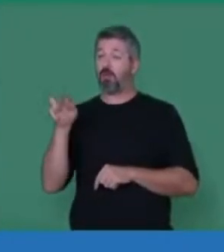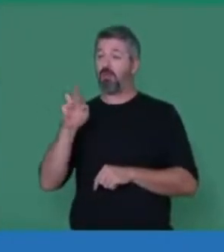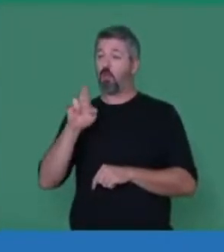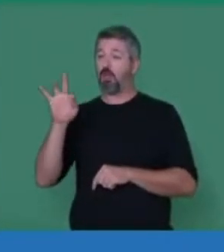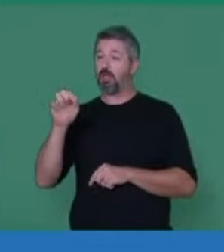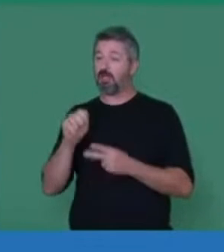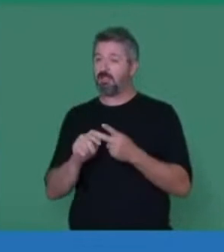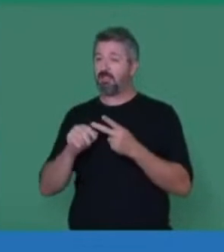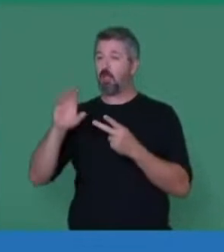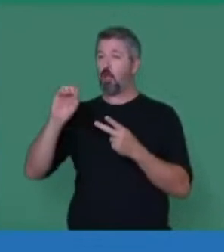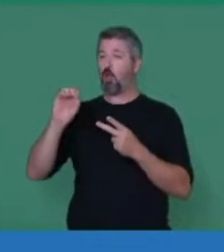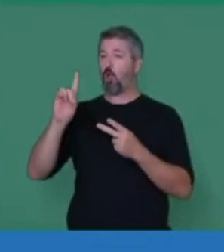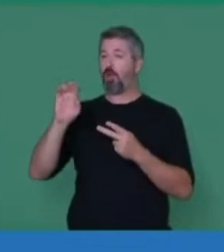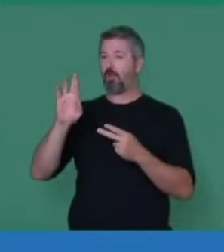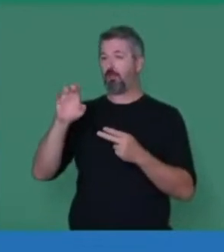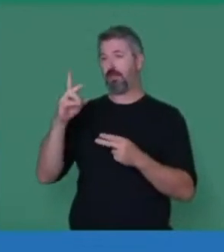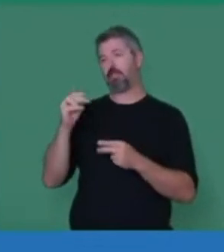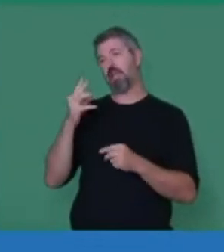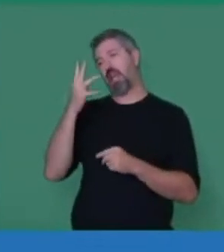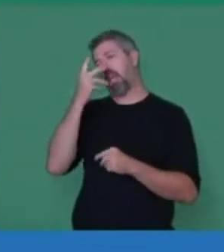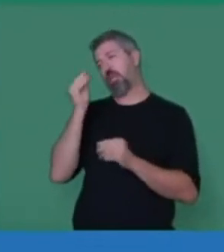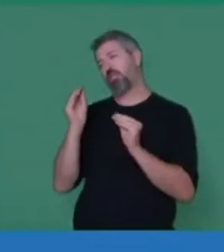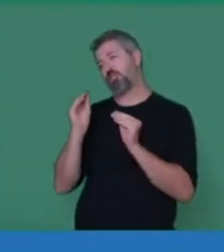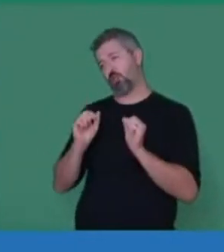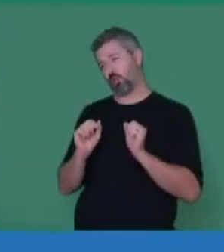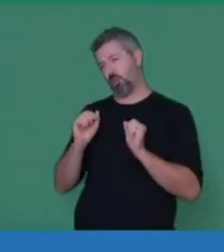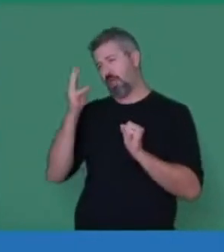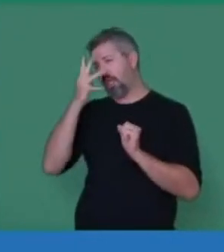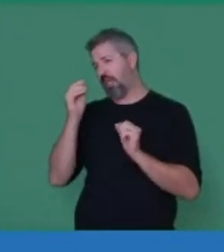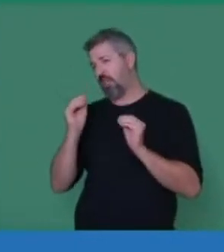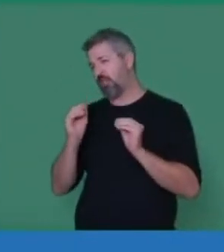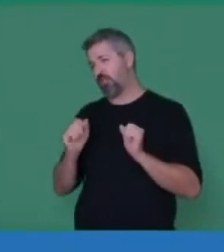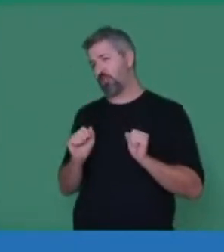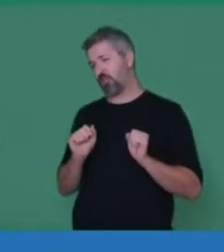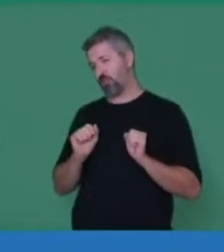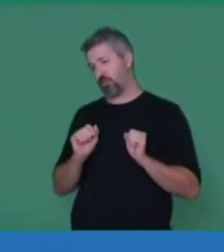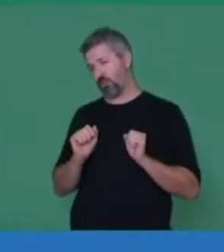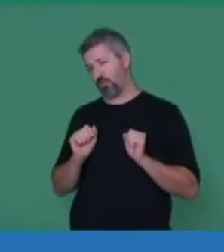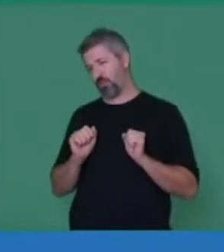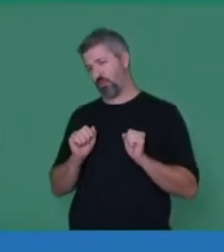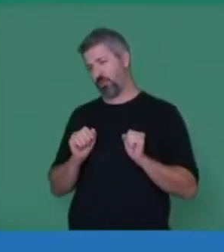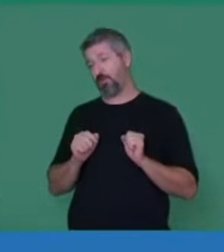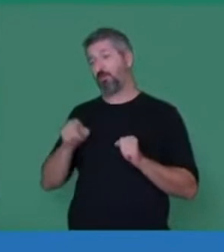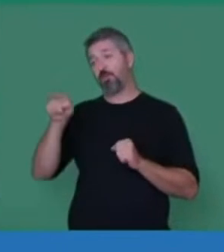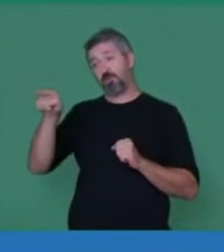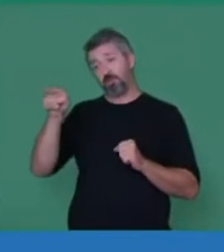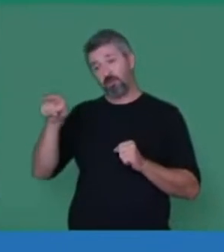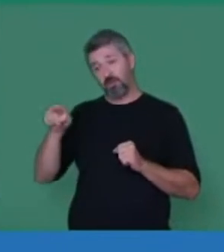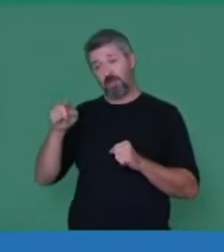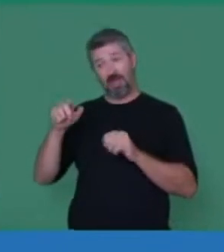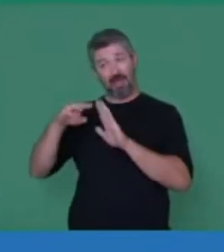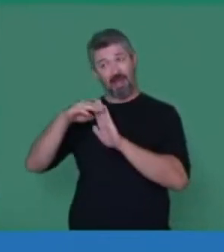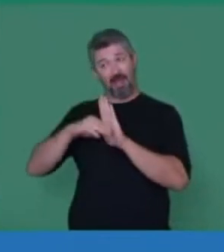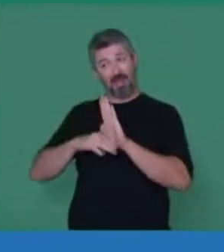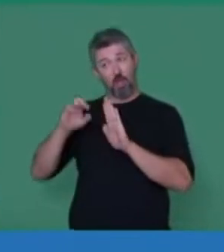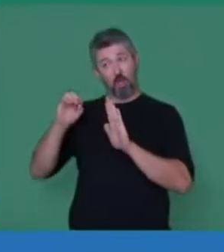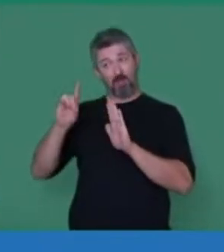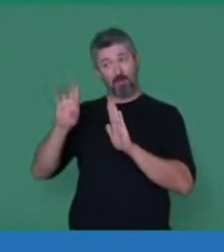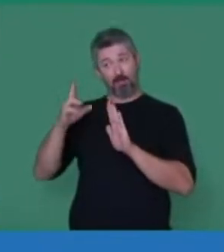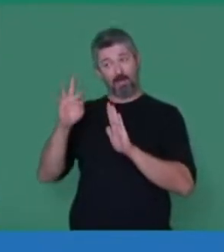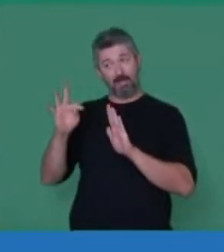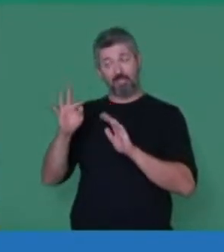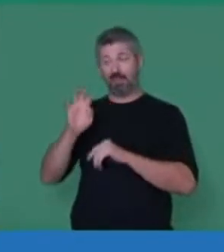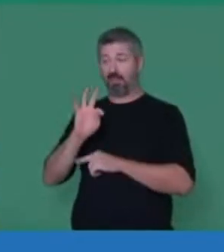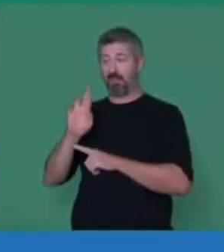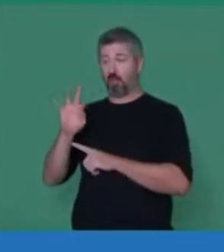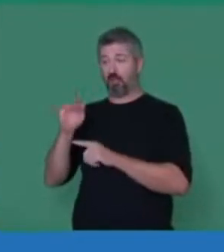de Odebrecht. Lindinho, lindinho, querido lindinho. Vocês, a lista de Odebrecht e o terrorismo andam de